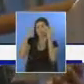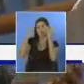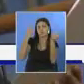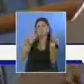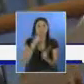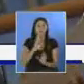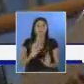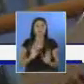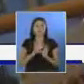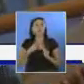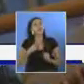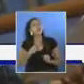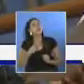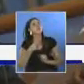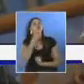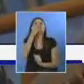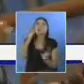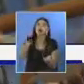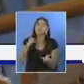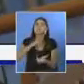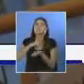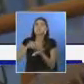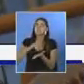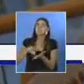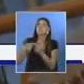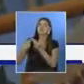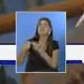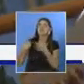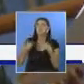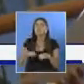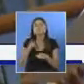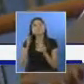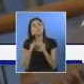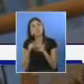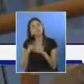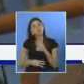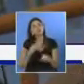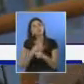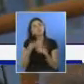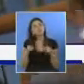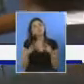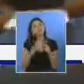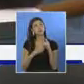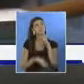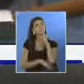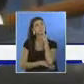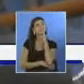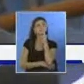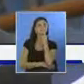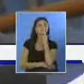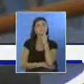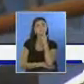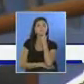ideia. Ele fala assim, não, eu acho que, para ser secretário, no mínimo tem que estar três anos